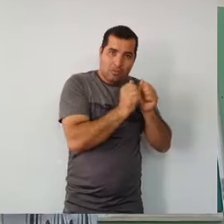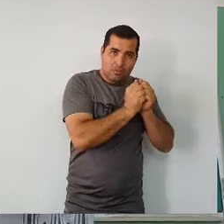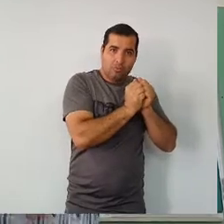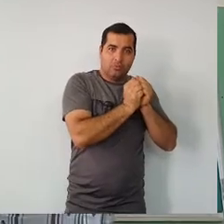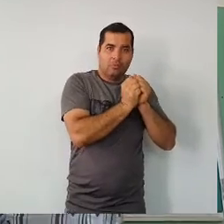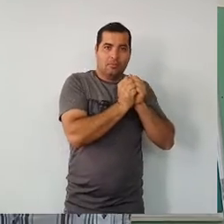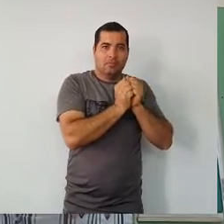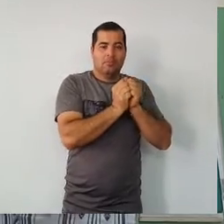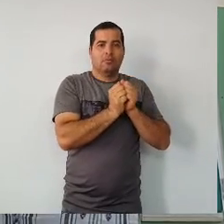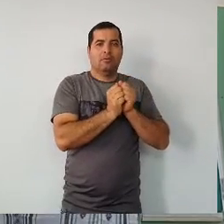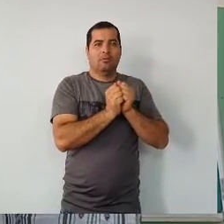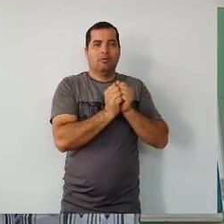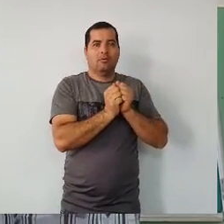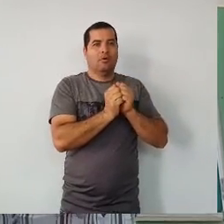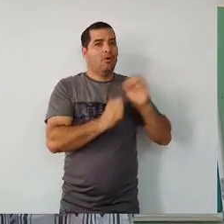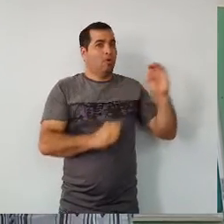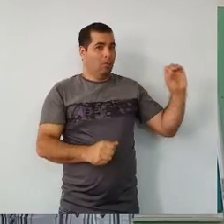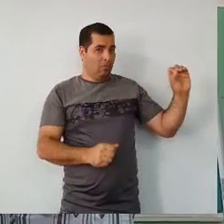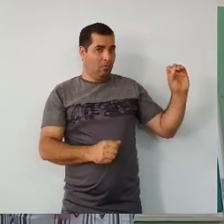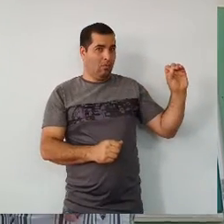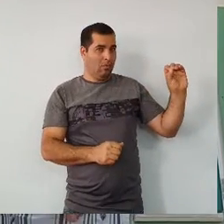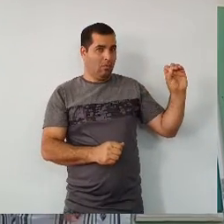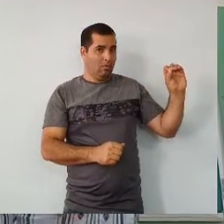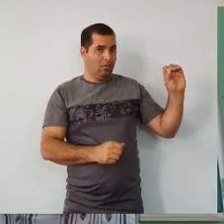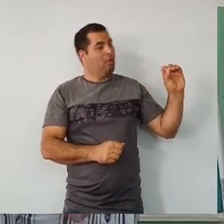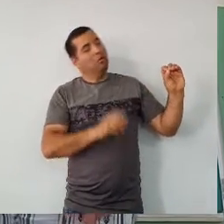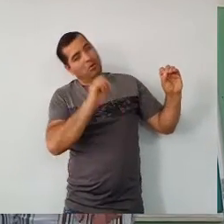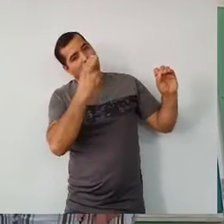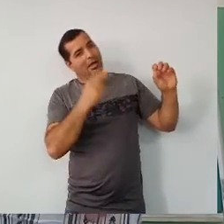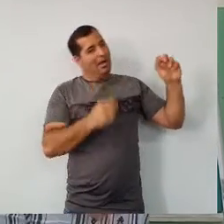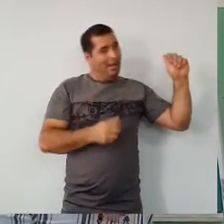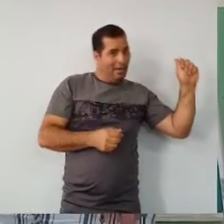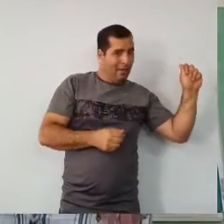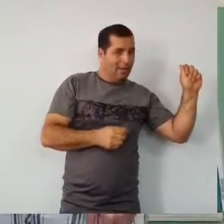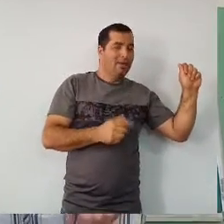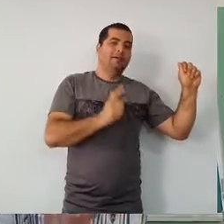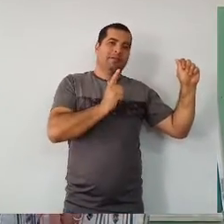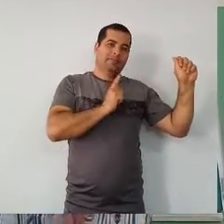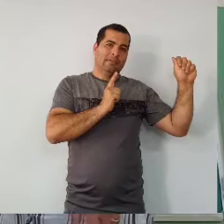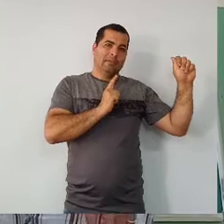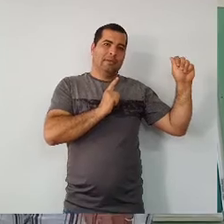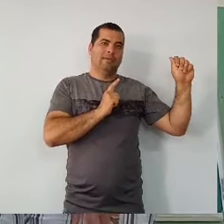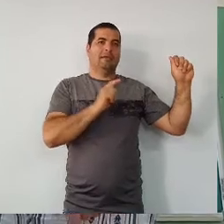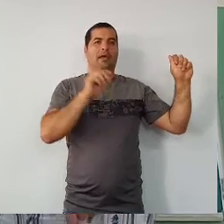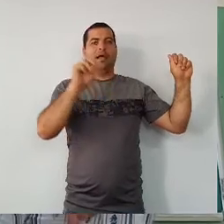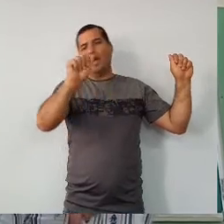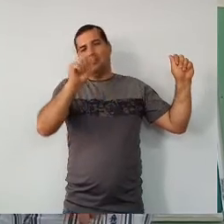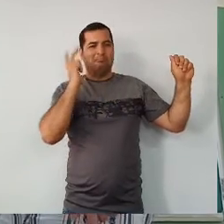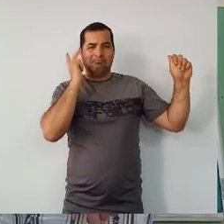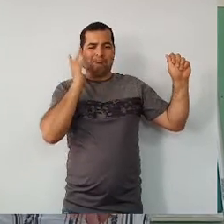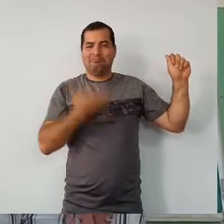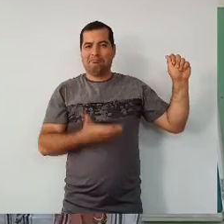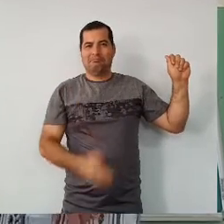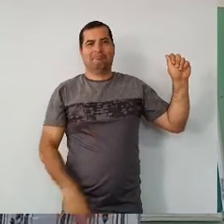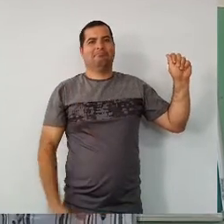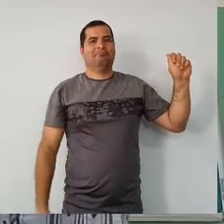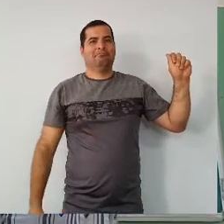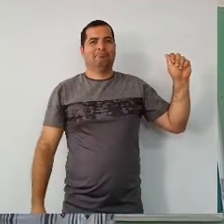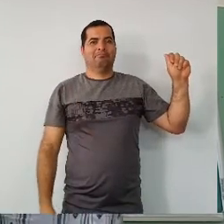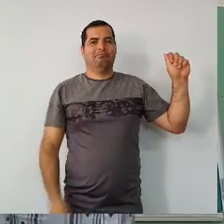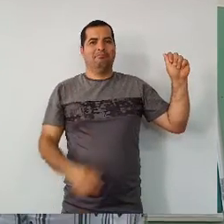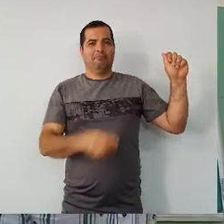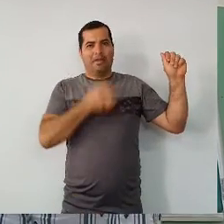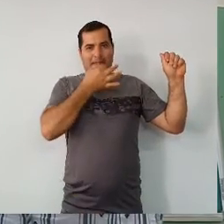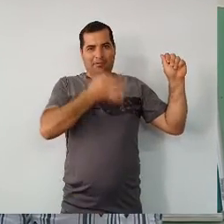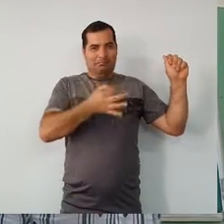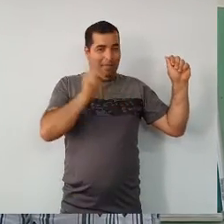né, essa letra com, opa, com a vogal A, eu vou ter A. Se